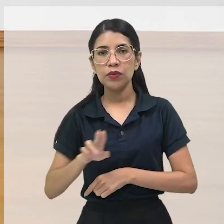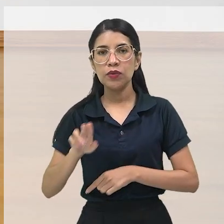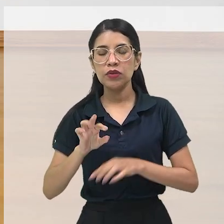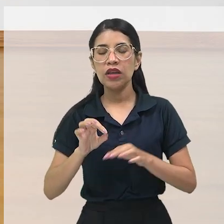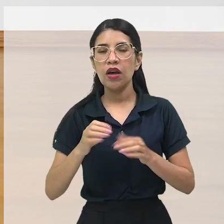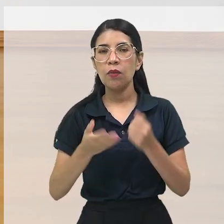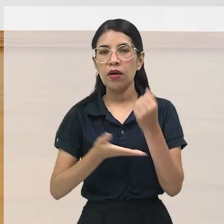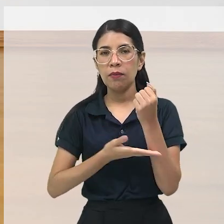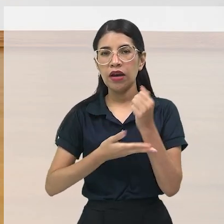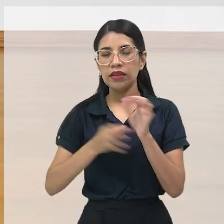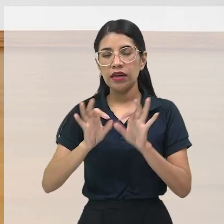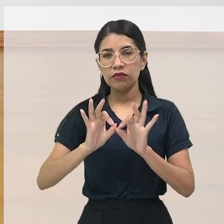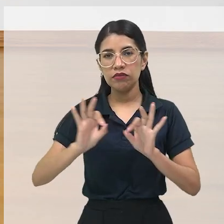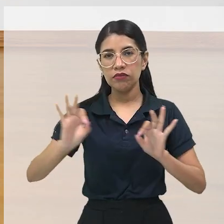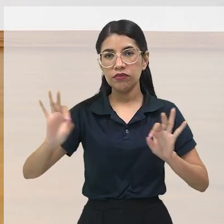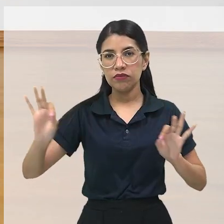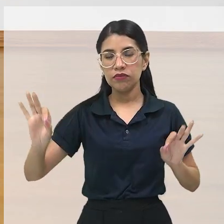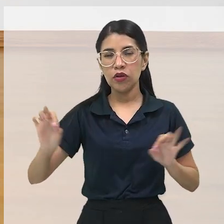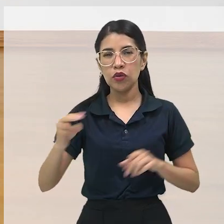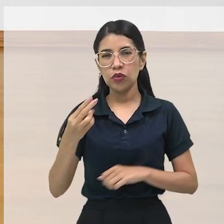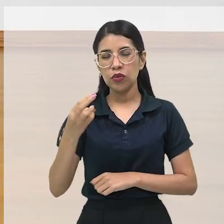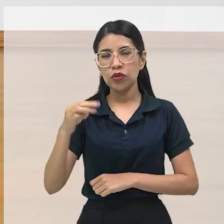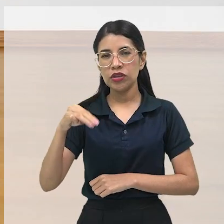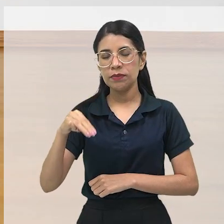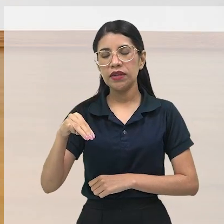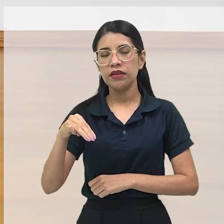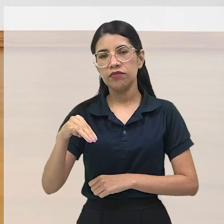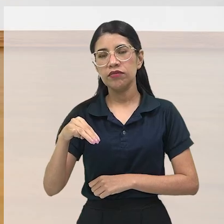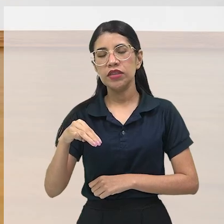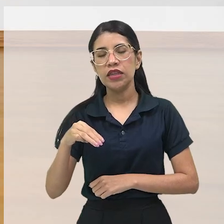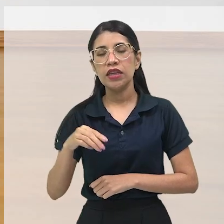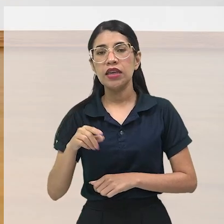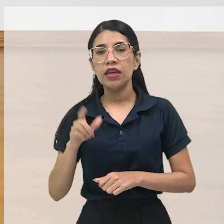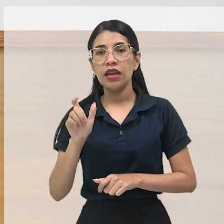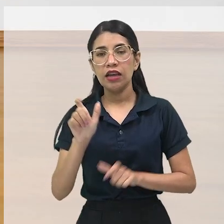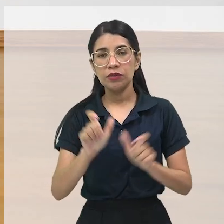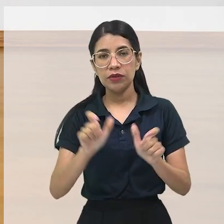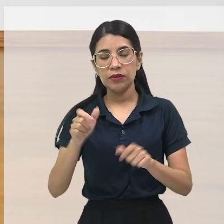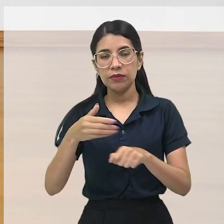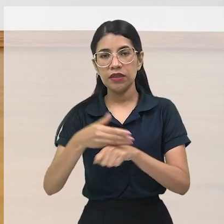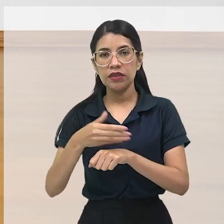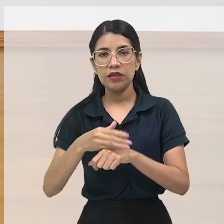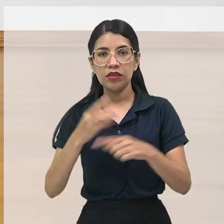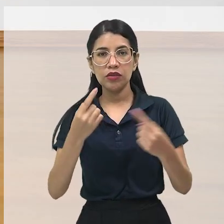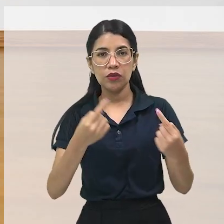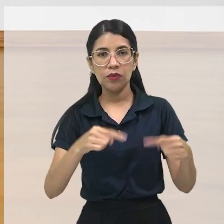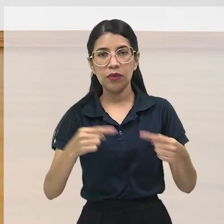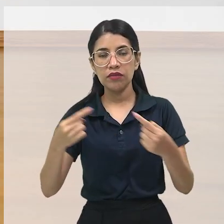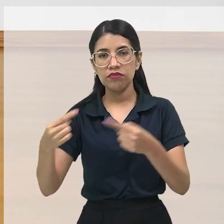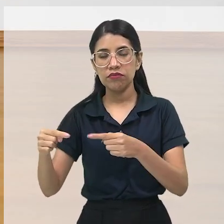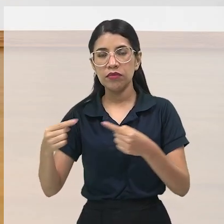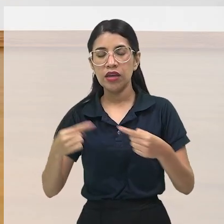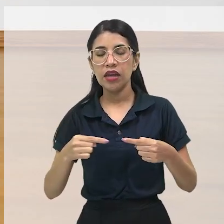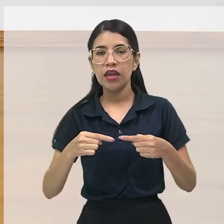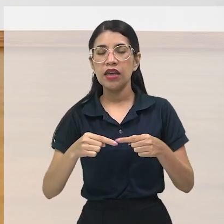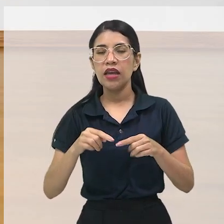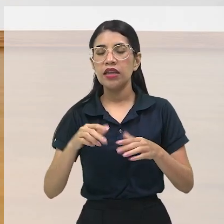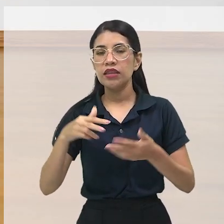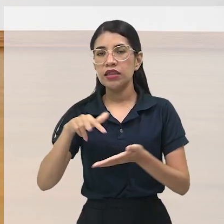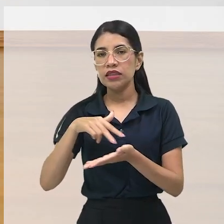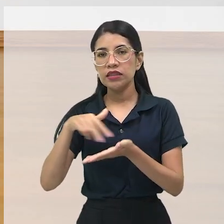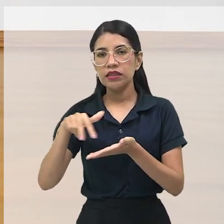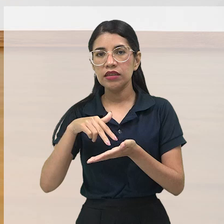de madeira de 2 ou 3 metros de comprimento e os participantes competem entre si, sapateando